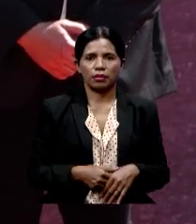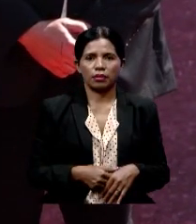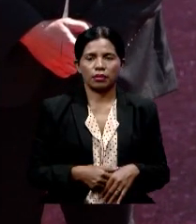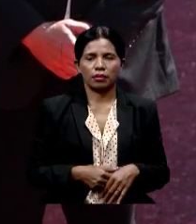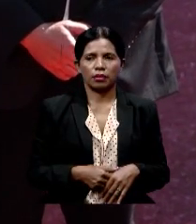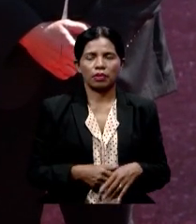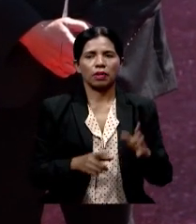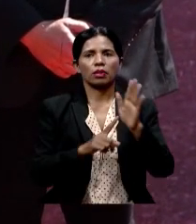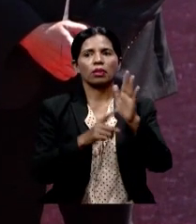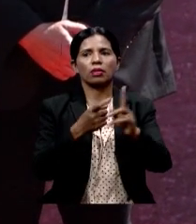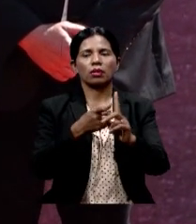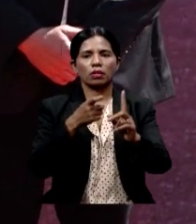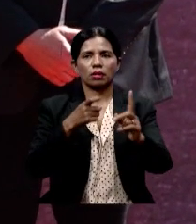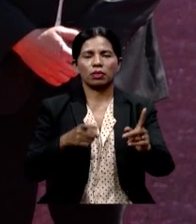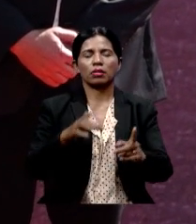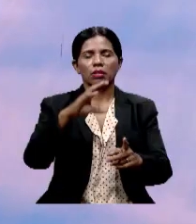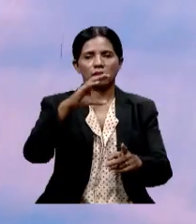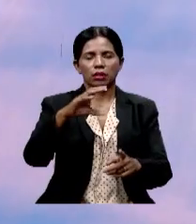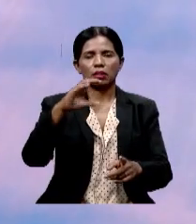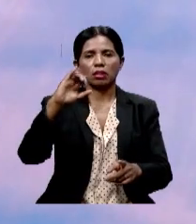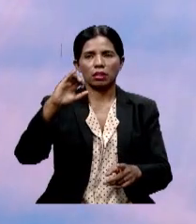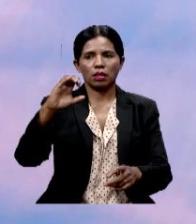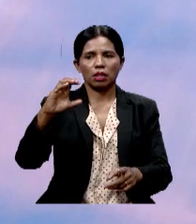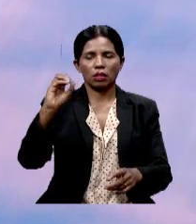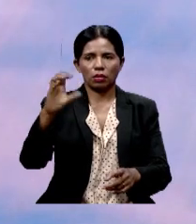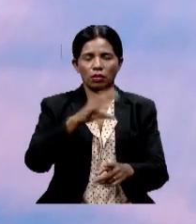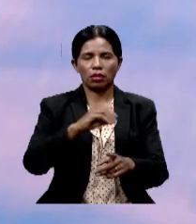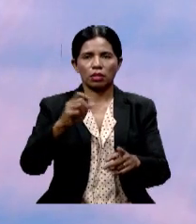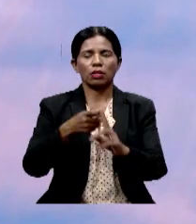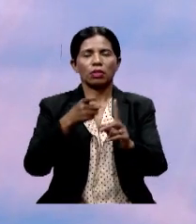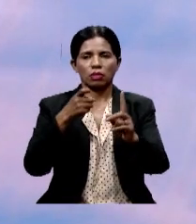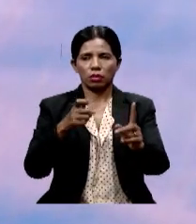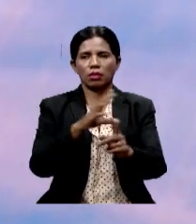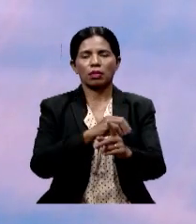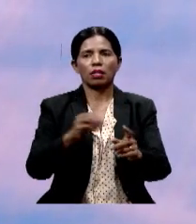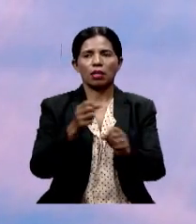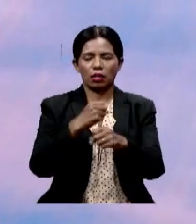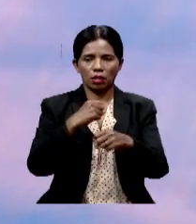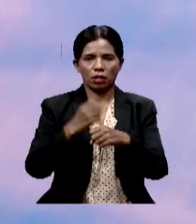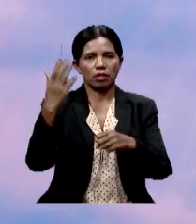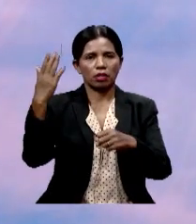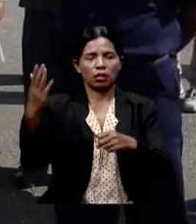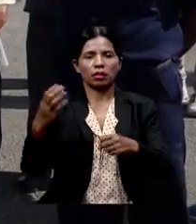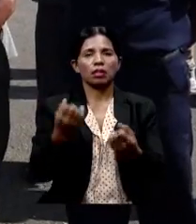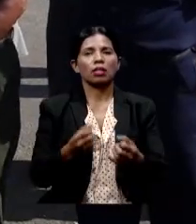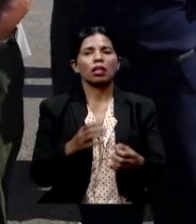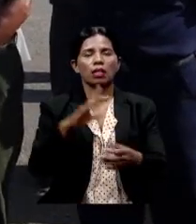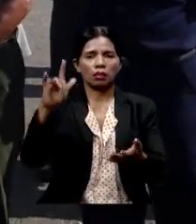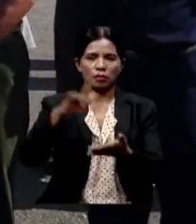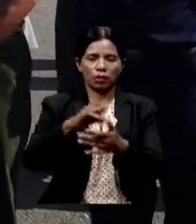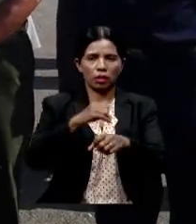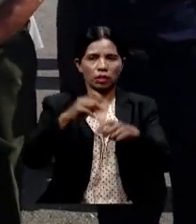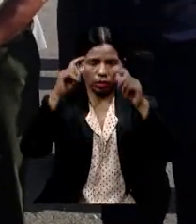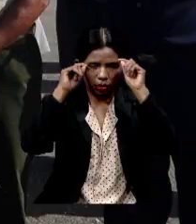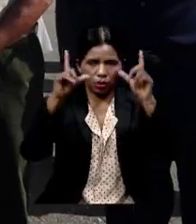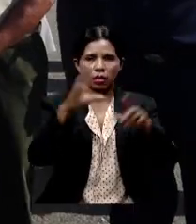Lia Hirakne hatou husi CEO Fly Tibor li husi conferência imprensa nebe Makahalau e aeroporto internacional presidente